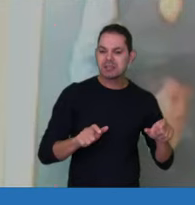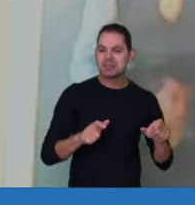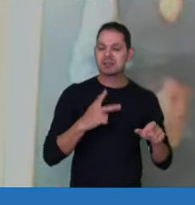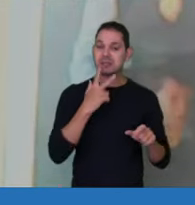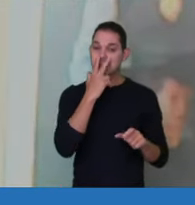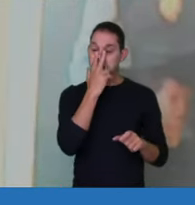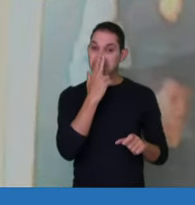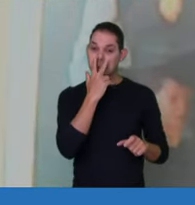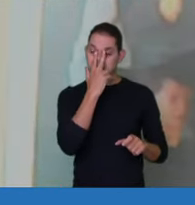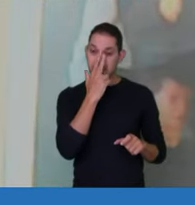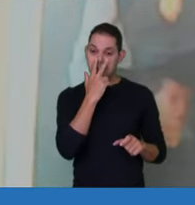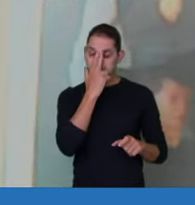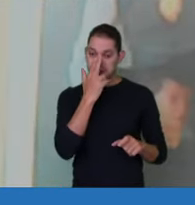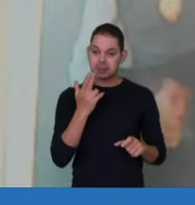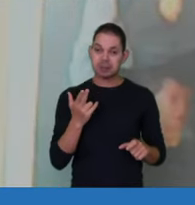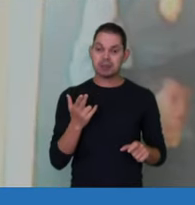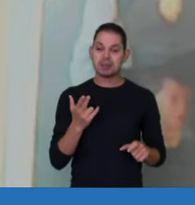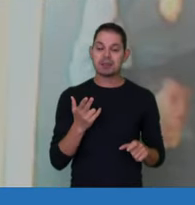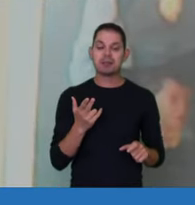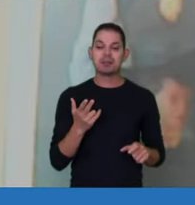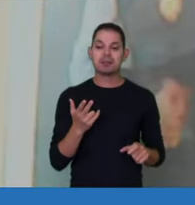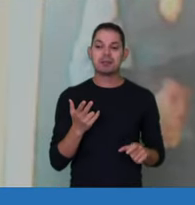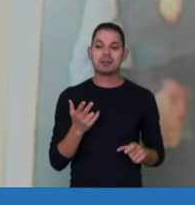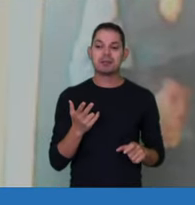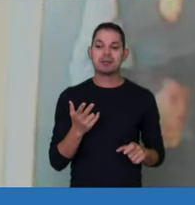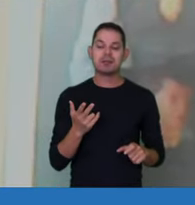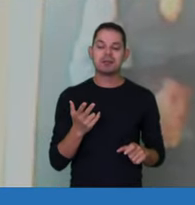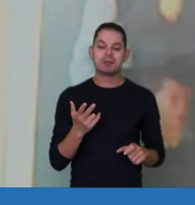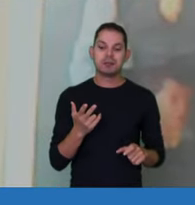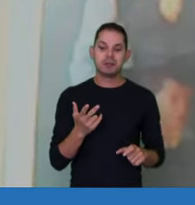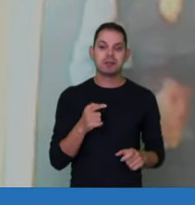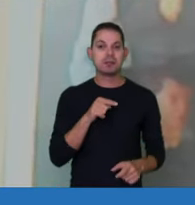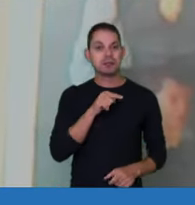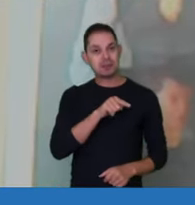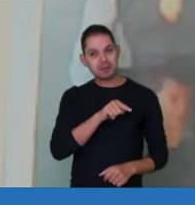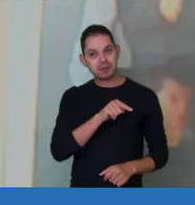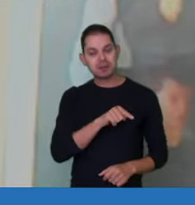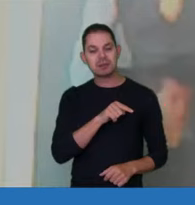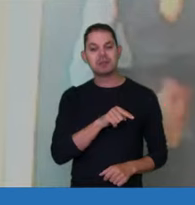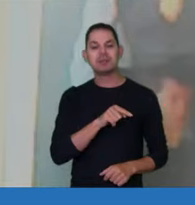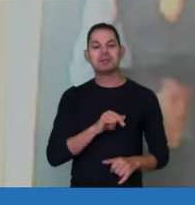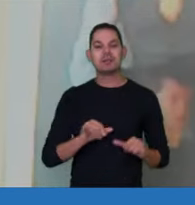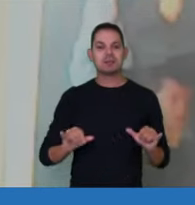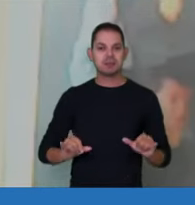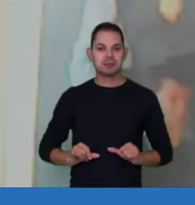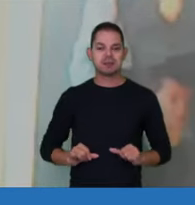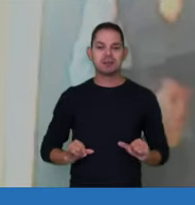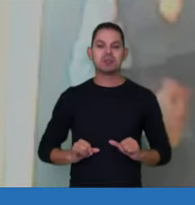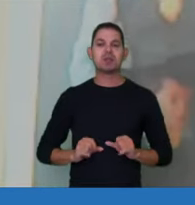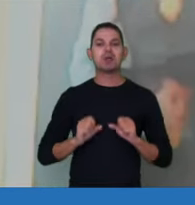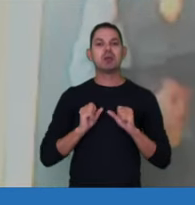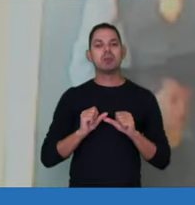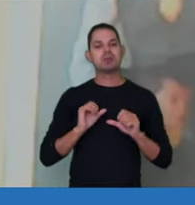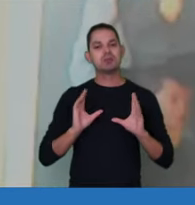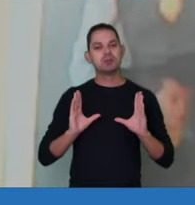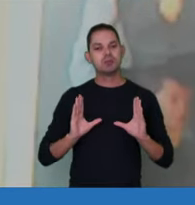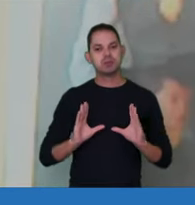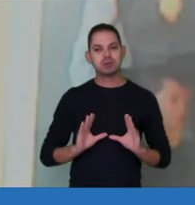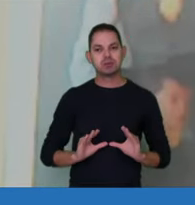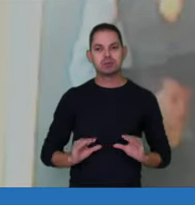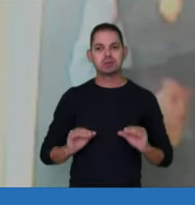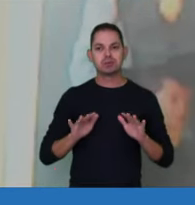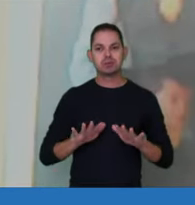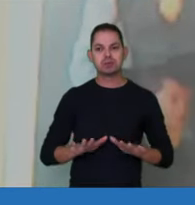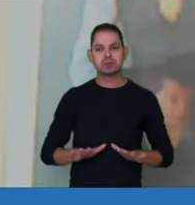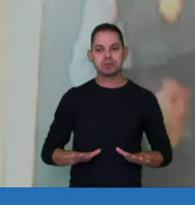mais, e aí sim vai ter valido a pena. Aí sim essa dor vai ter um lugar diferente. Aí sim dizer que o